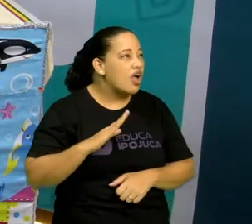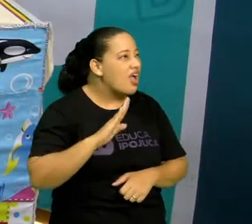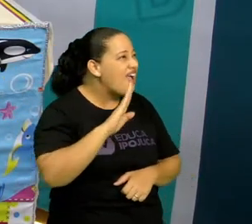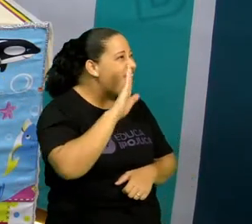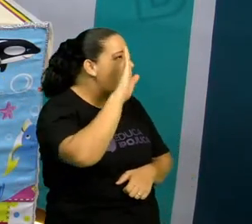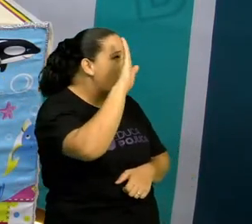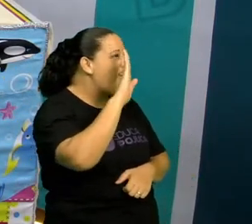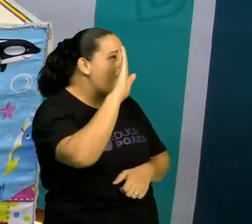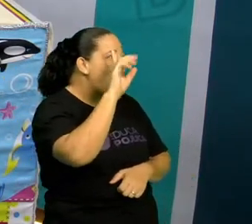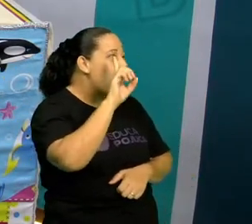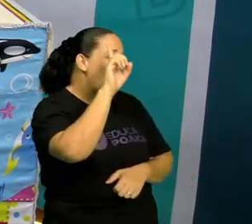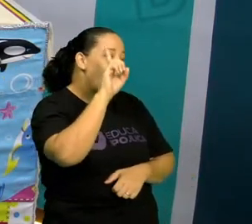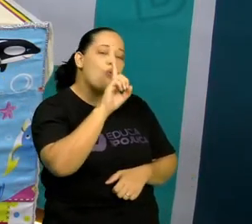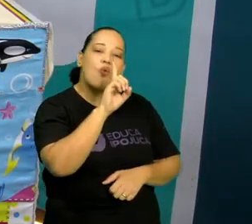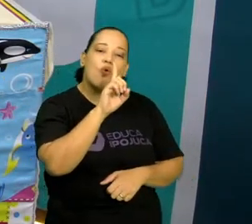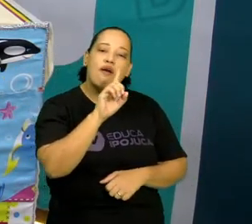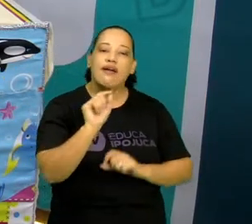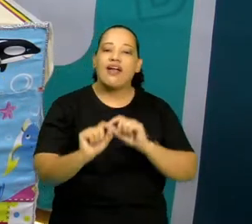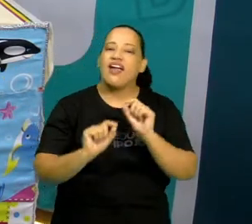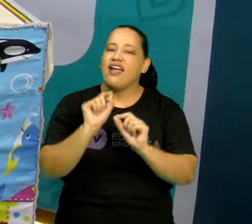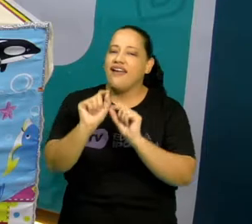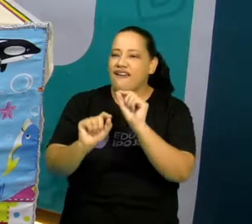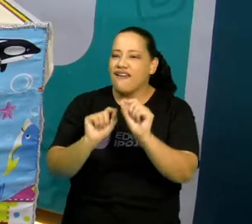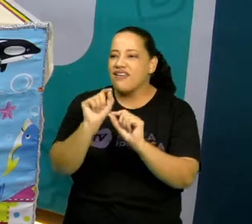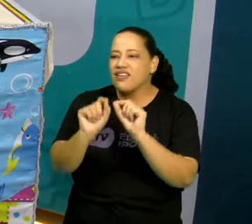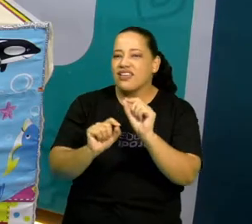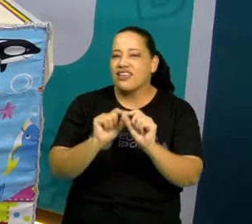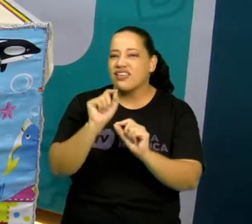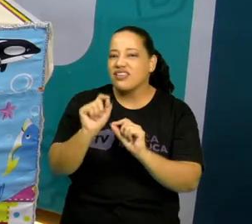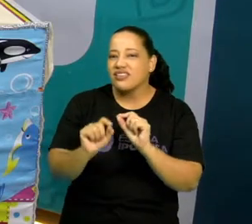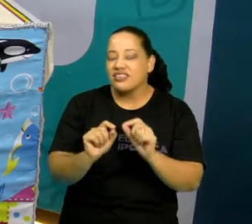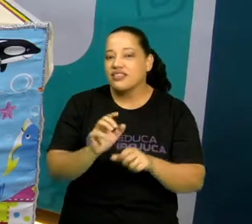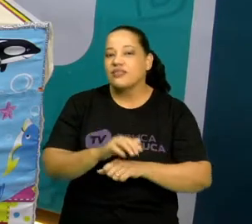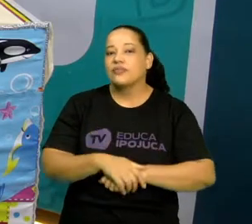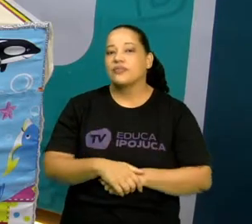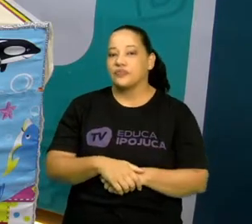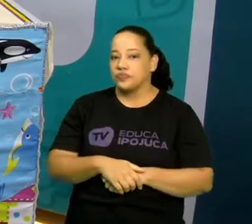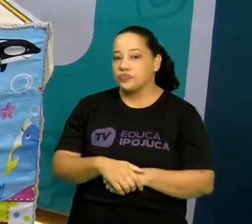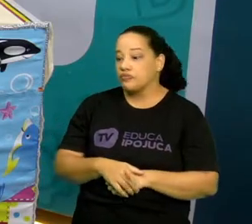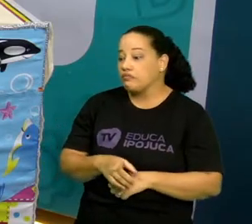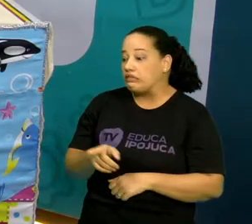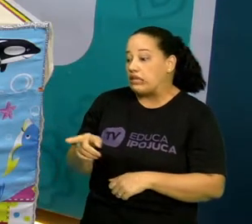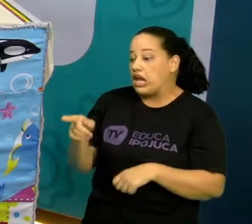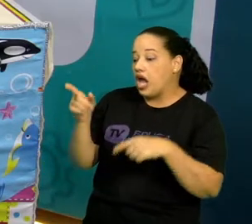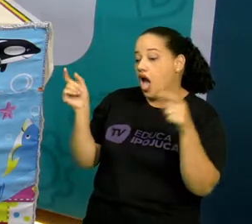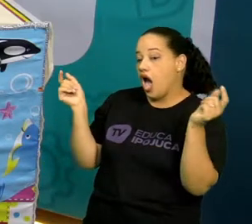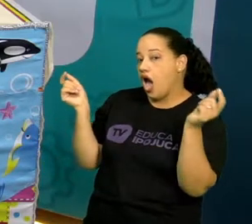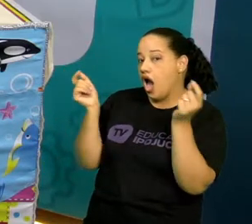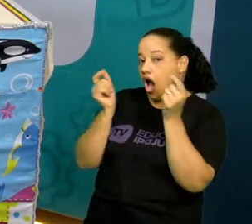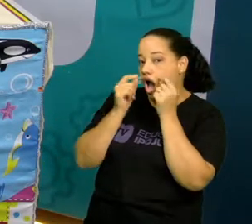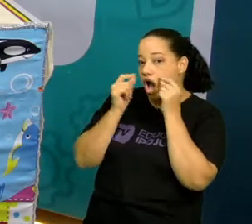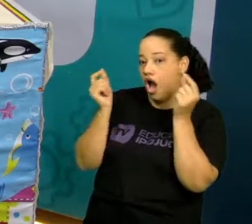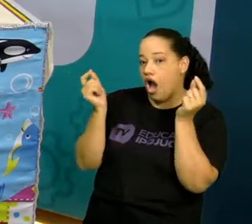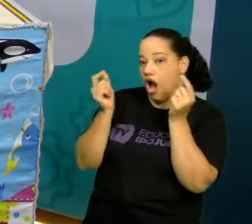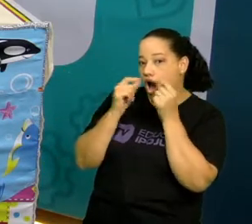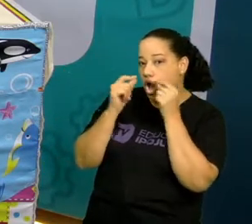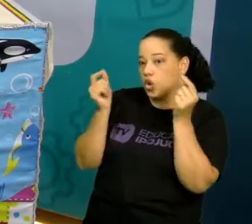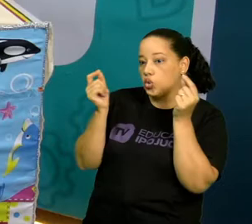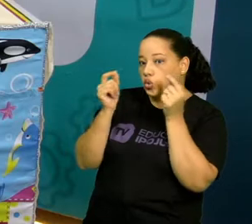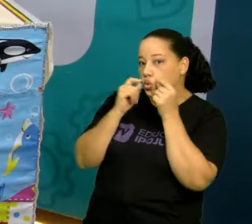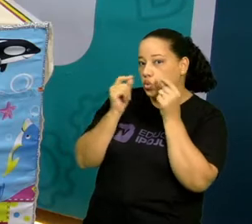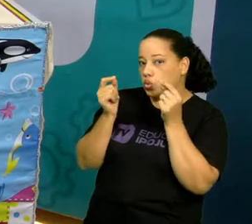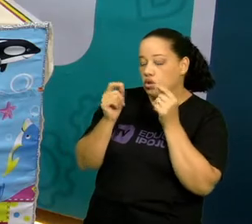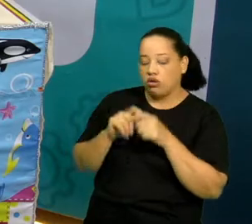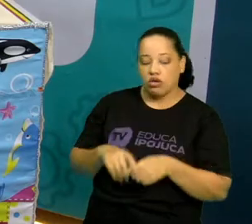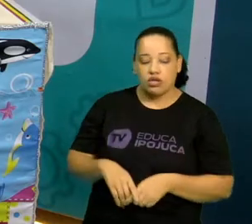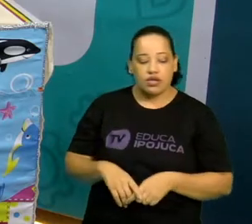eu. Eu. Oh, quem era? Não sei. O rato. Lá vem rato